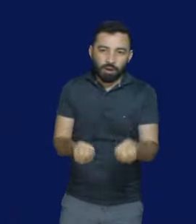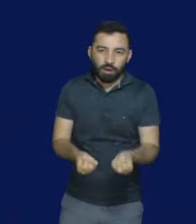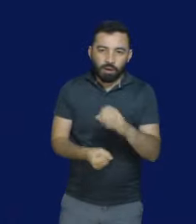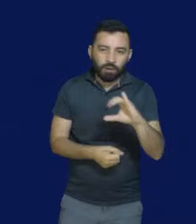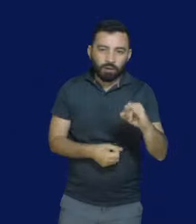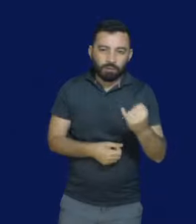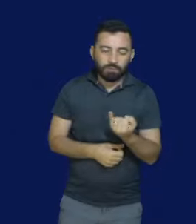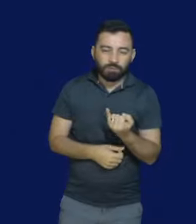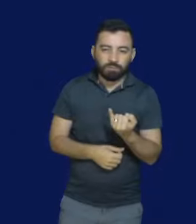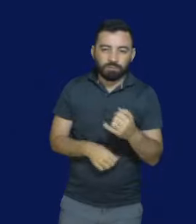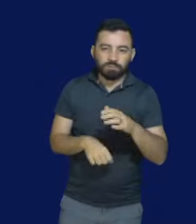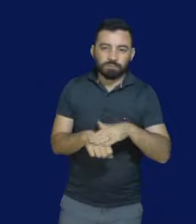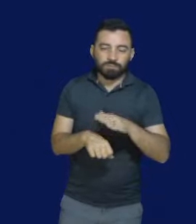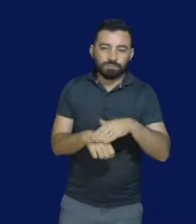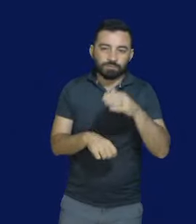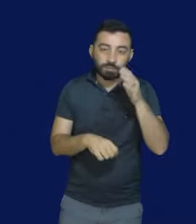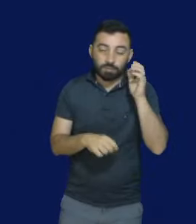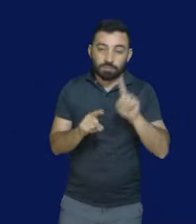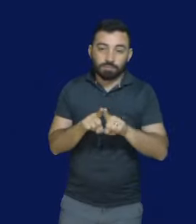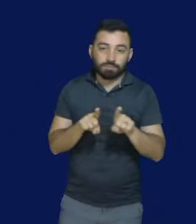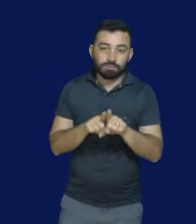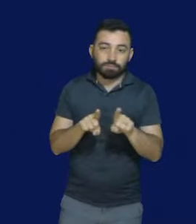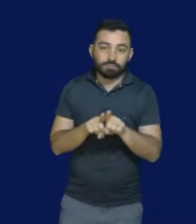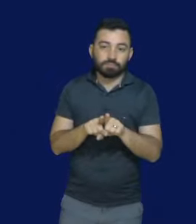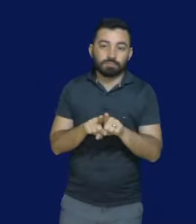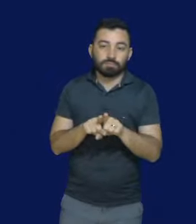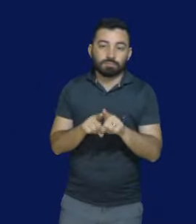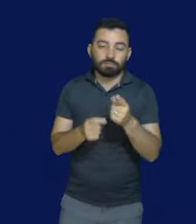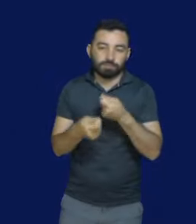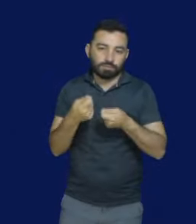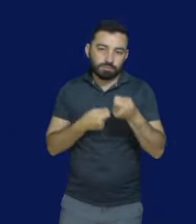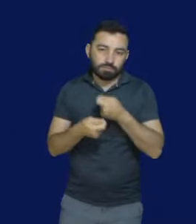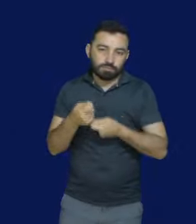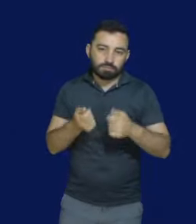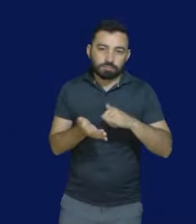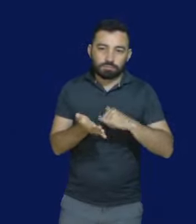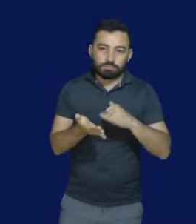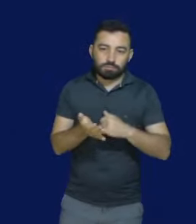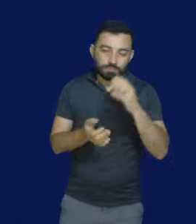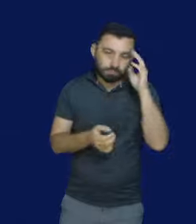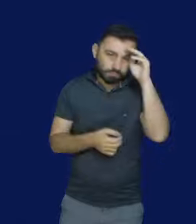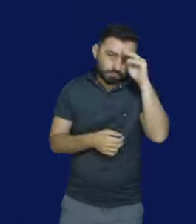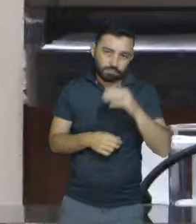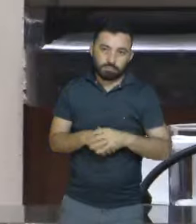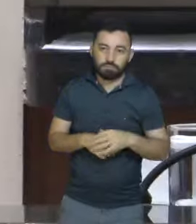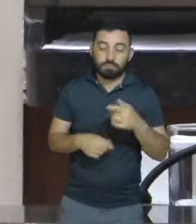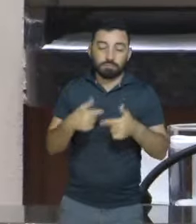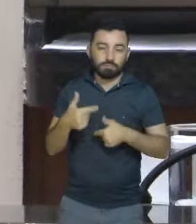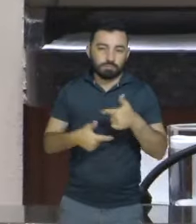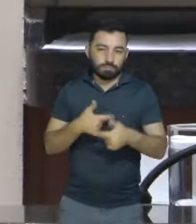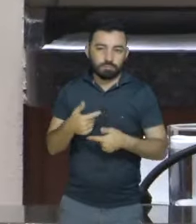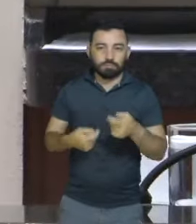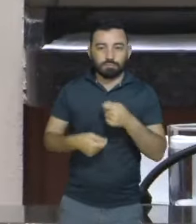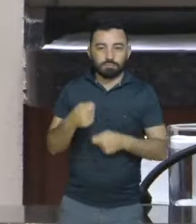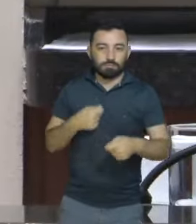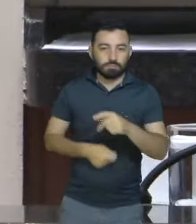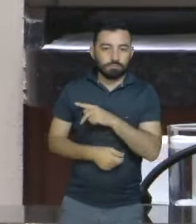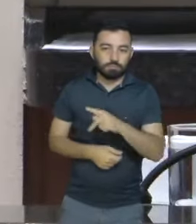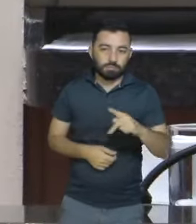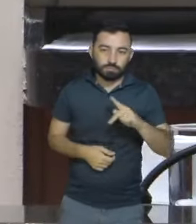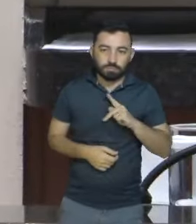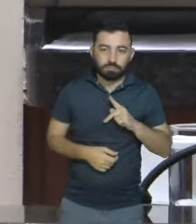Justiça, relator deputado Camilo Martins, Comissão de Finanças e Tributação, relator deputado Marcos Vieira, Comissão de Trabalho, Administração e Serviço Público, relator